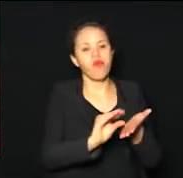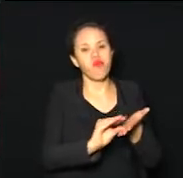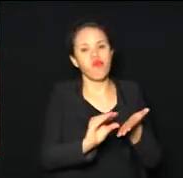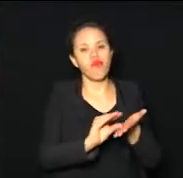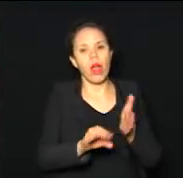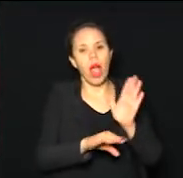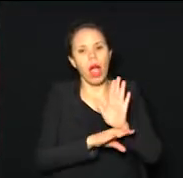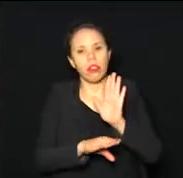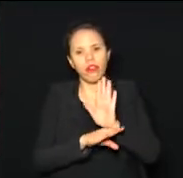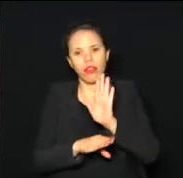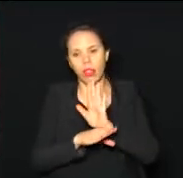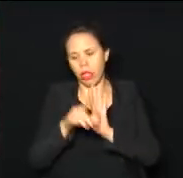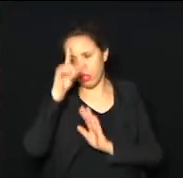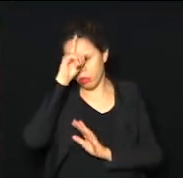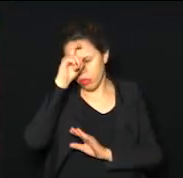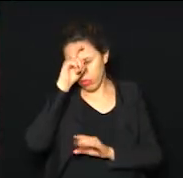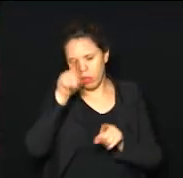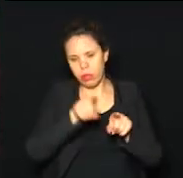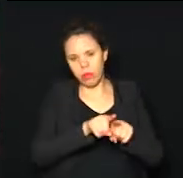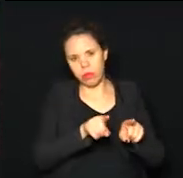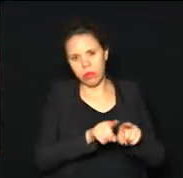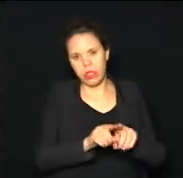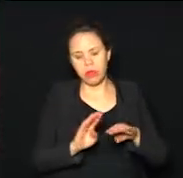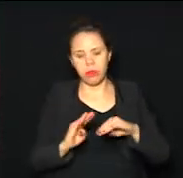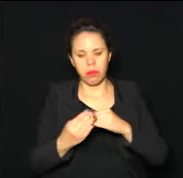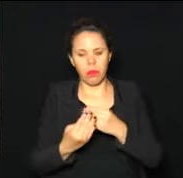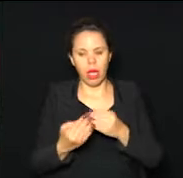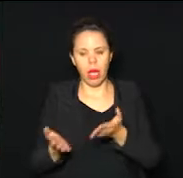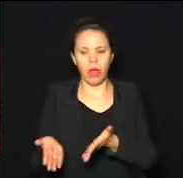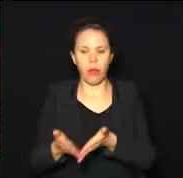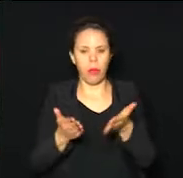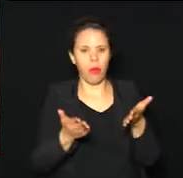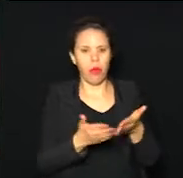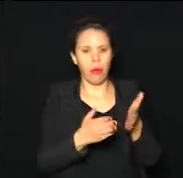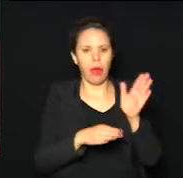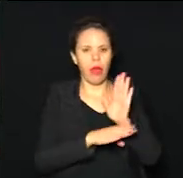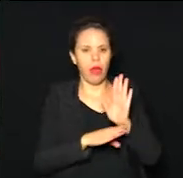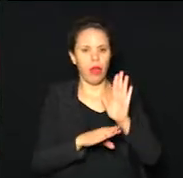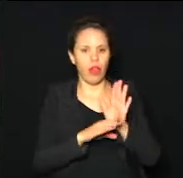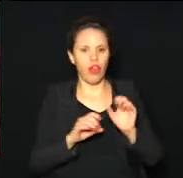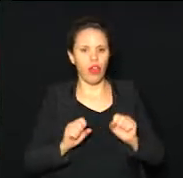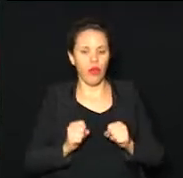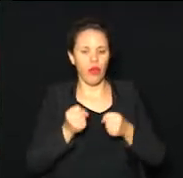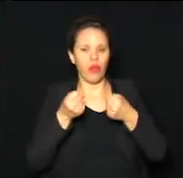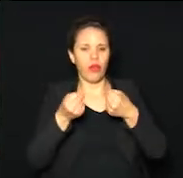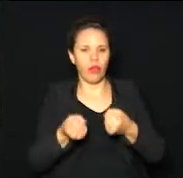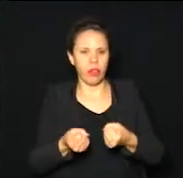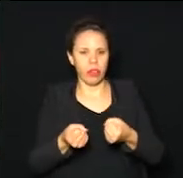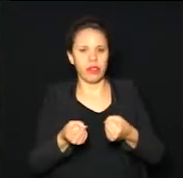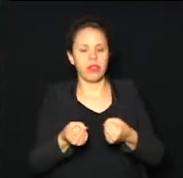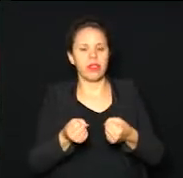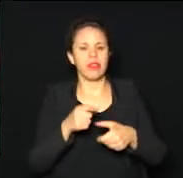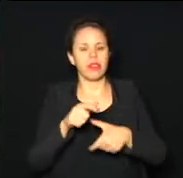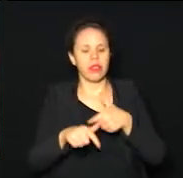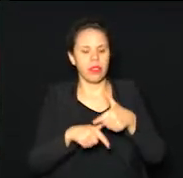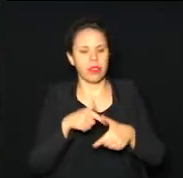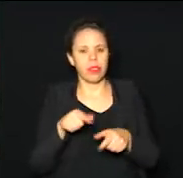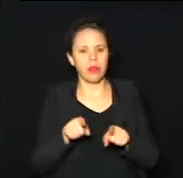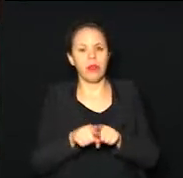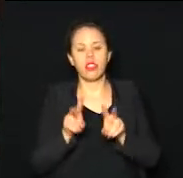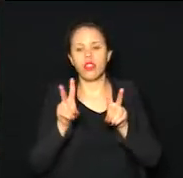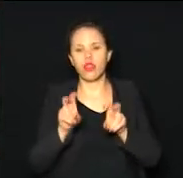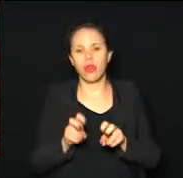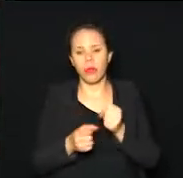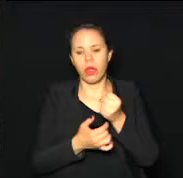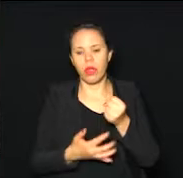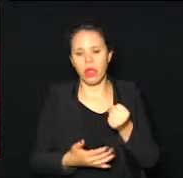mas comunidades carentes, a própria força-tarefa da Unicamp na questão dos exames, da produção de exames